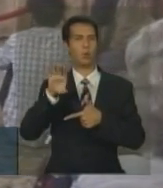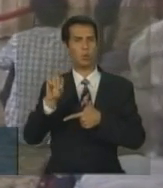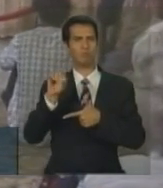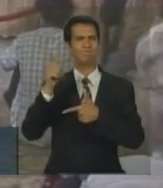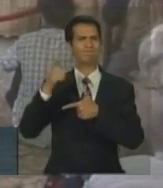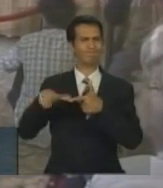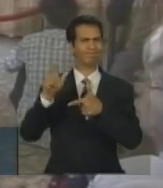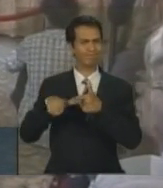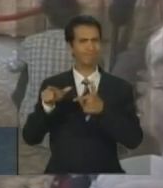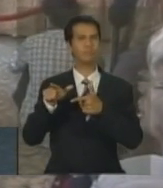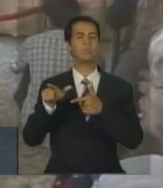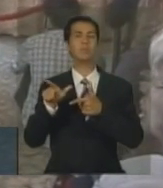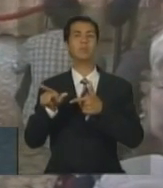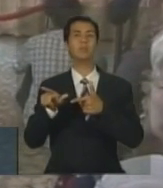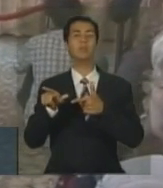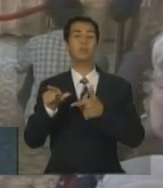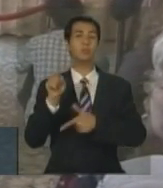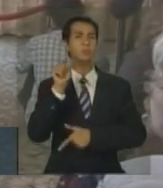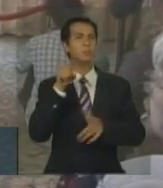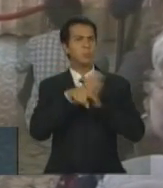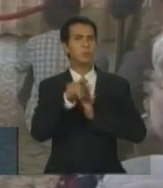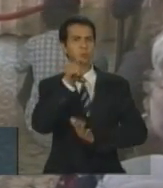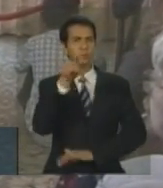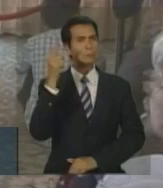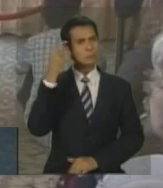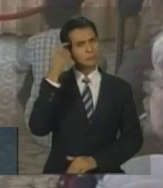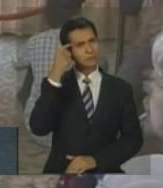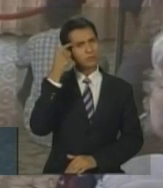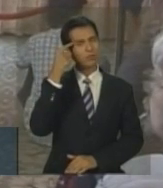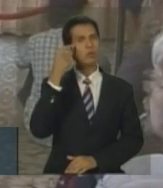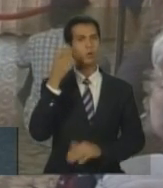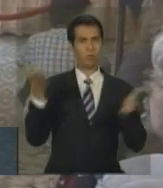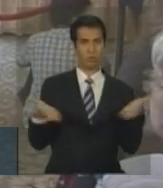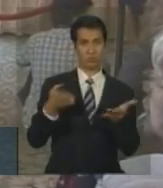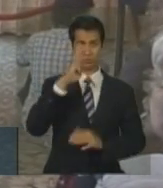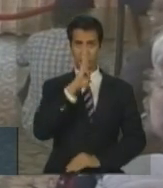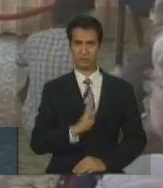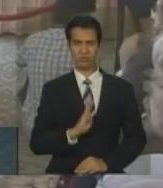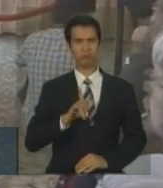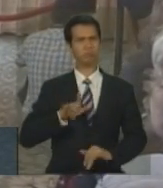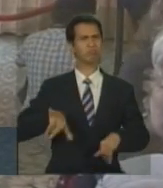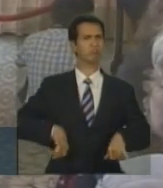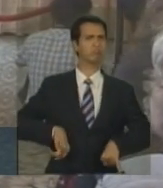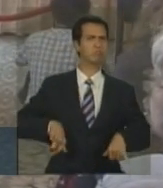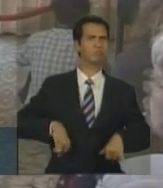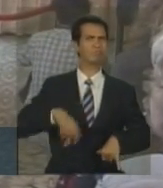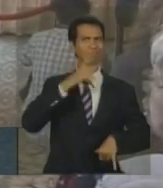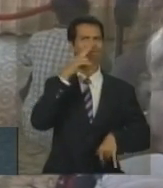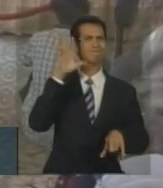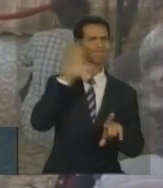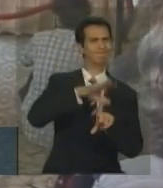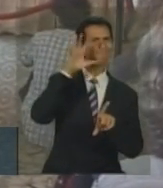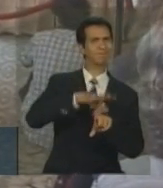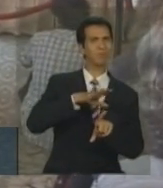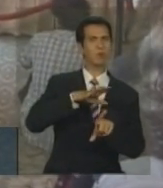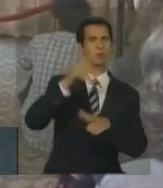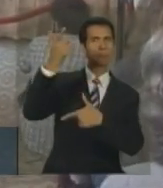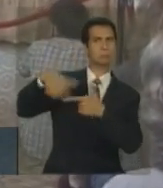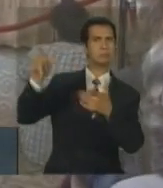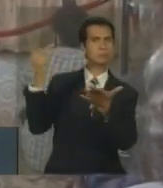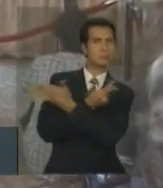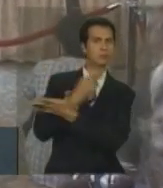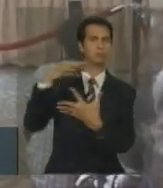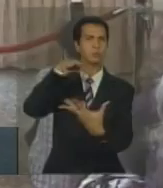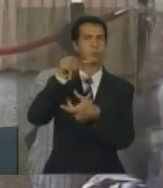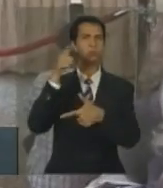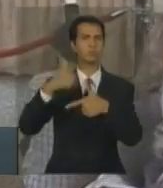A senhora acha que, no dia de hoje, o Brasil estaria sofrendo um impacto dessa instabilidade cambial